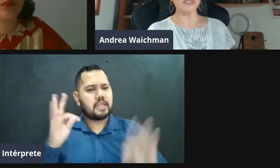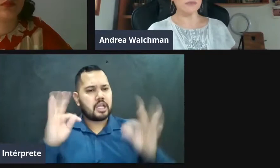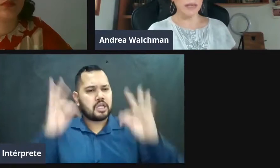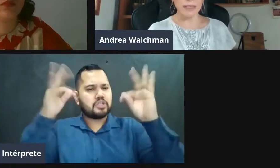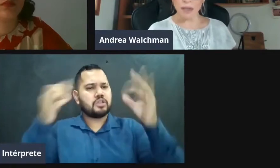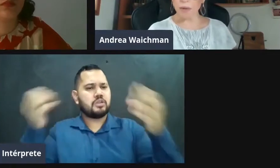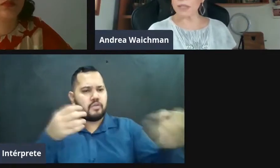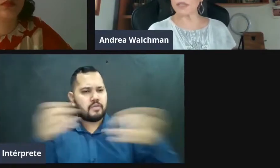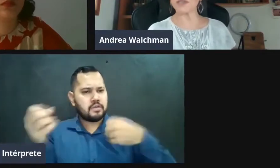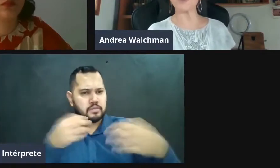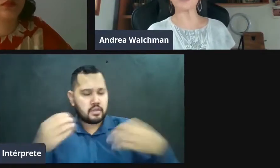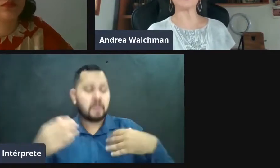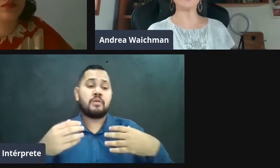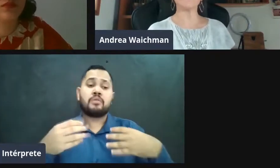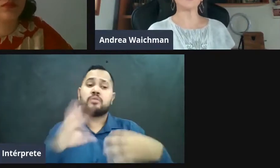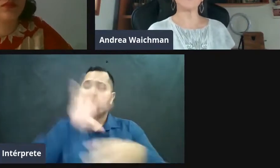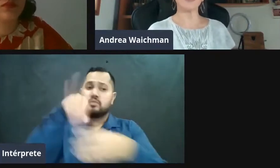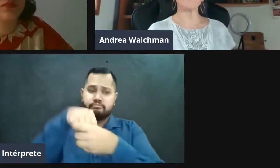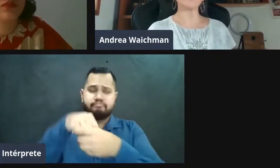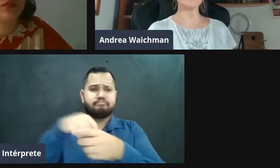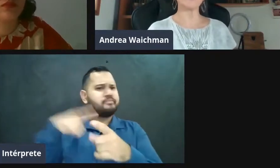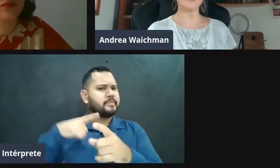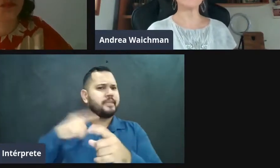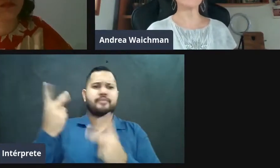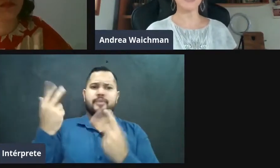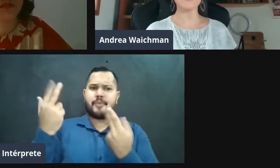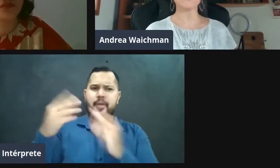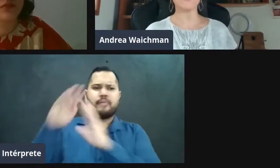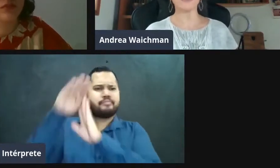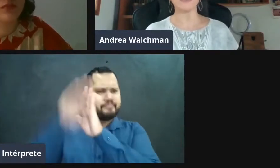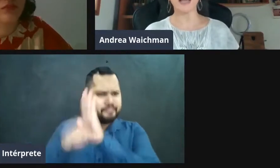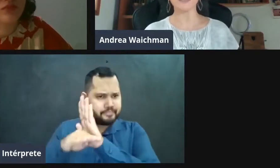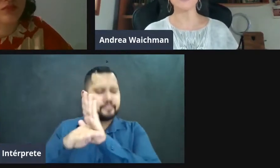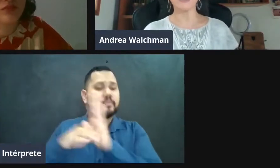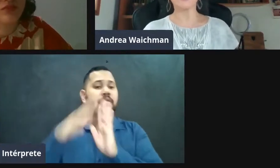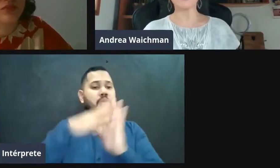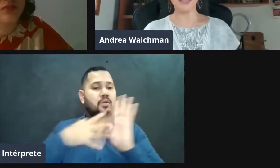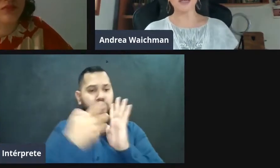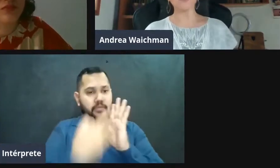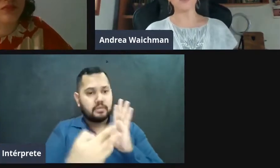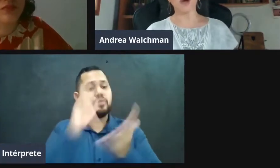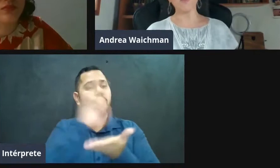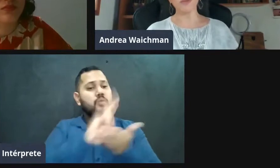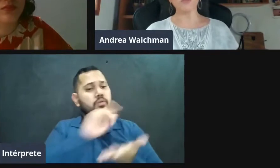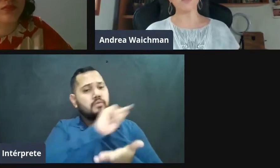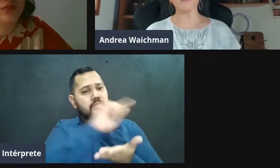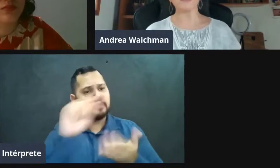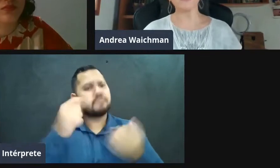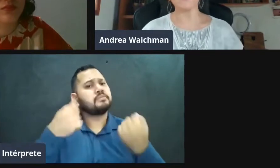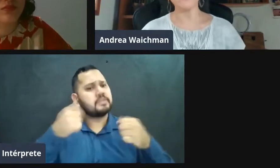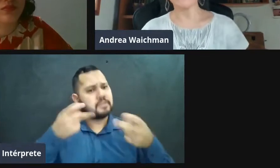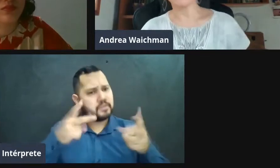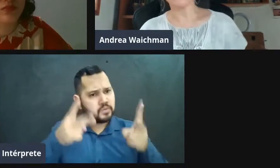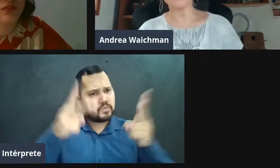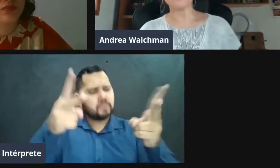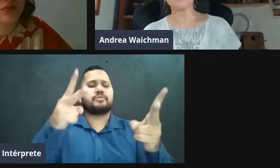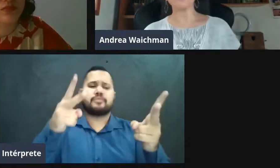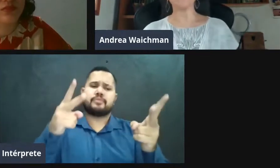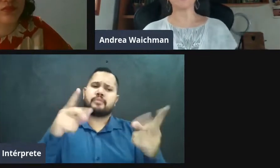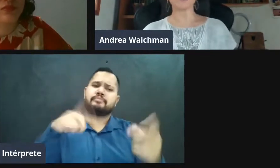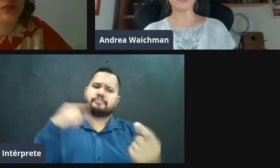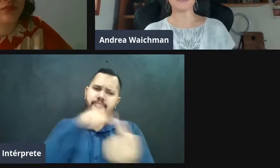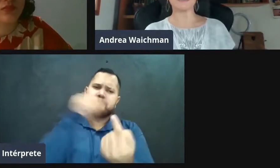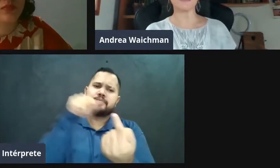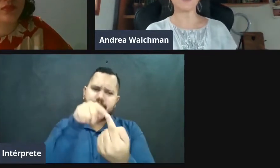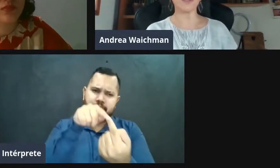e cortes extremamente significativos também para os orçamentos das universidades, que têm que continuar cumprindo sua missão de